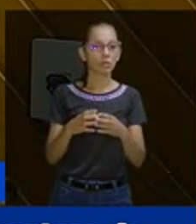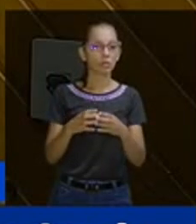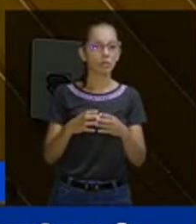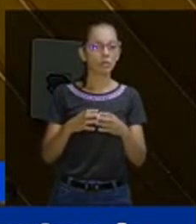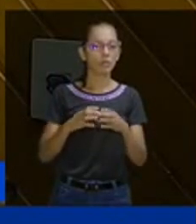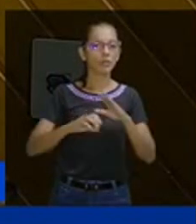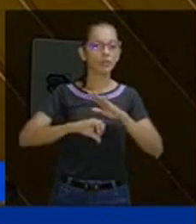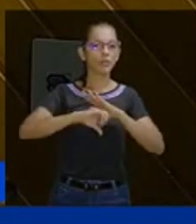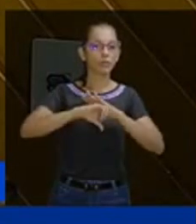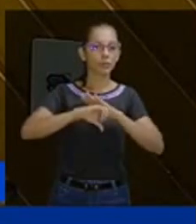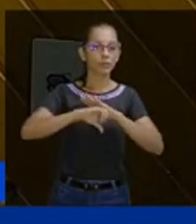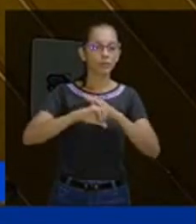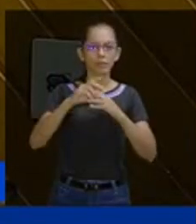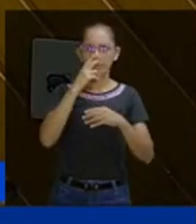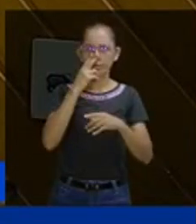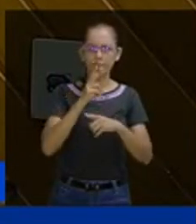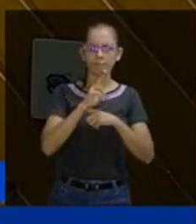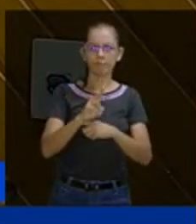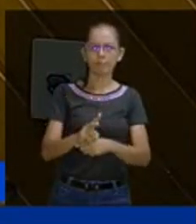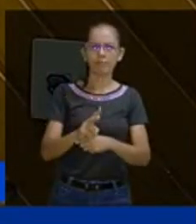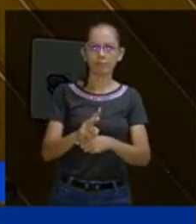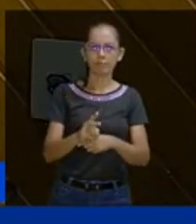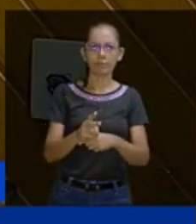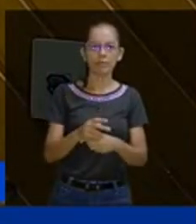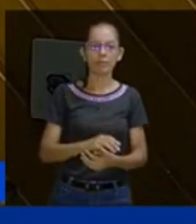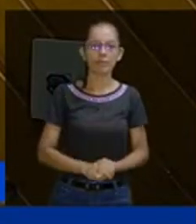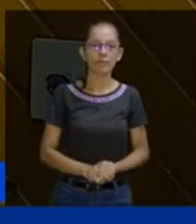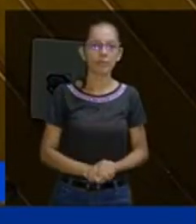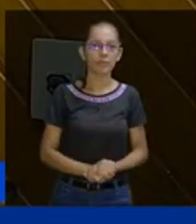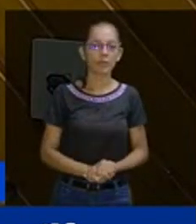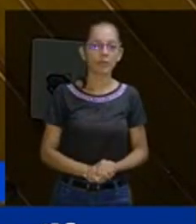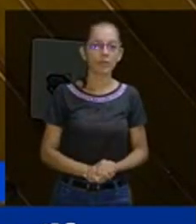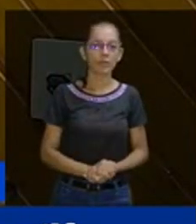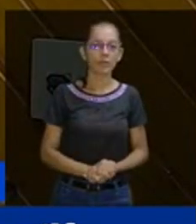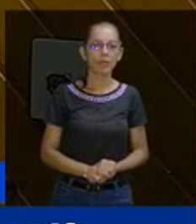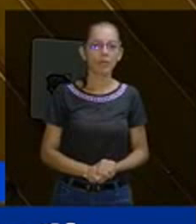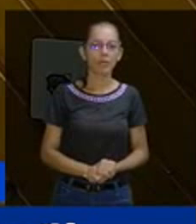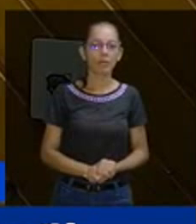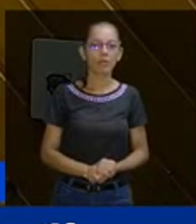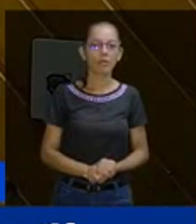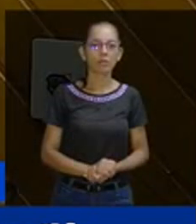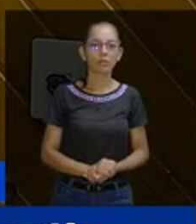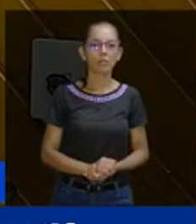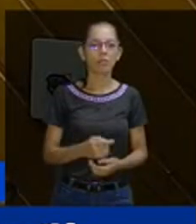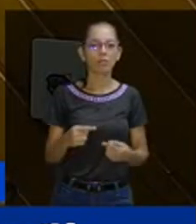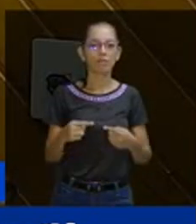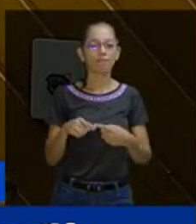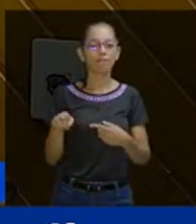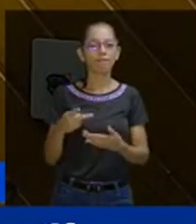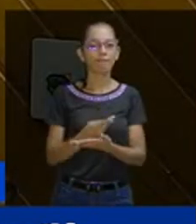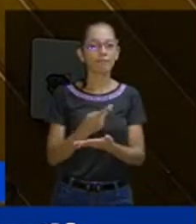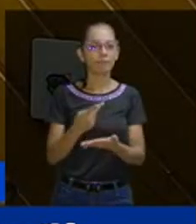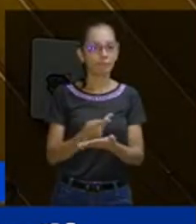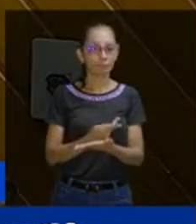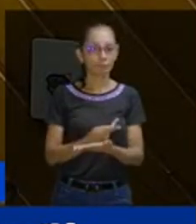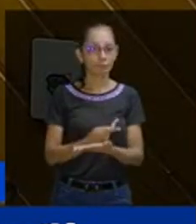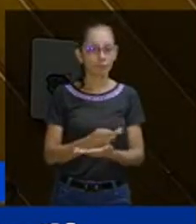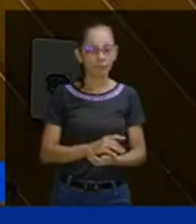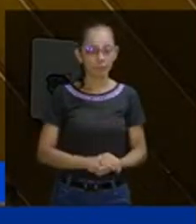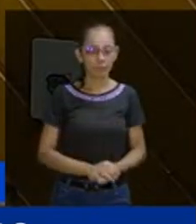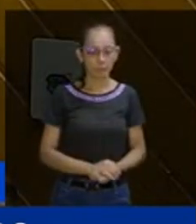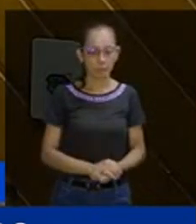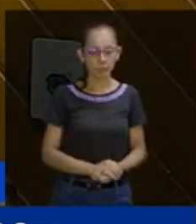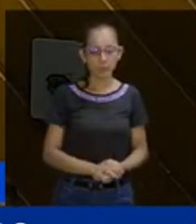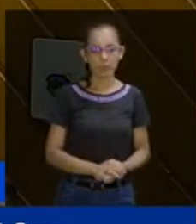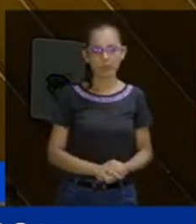um mecanismo de blindagem contra ações repressivas do Estado, configurando-se um verdadeiro abuso de direito. Nesse